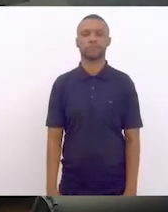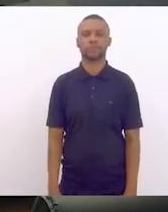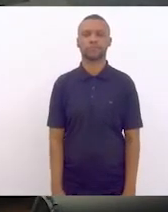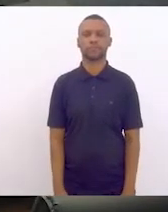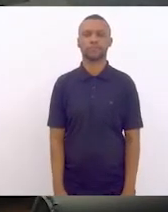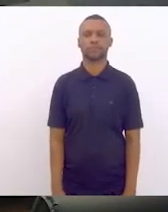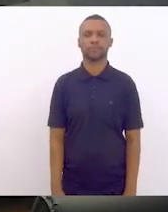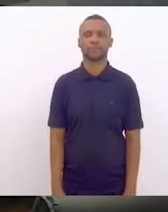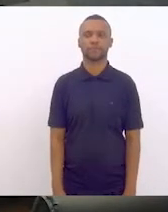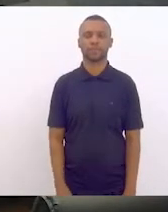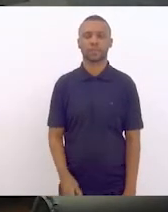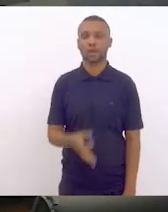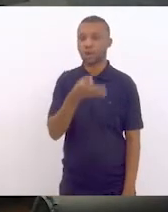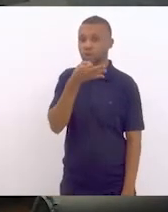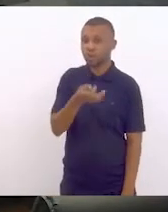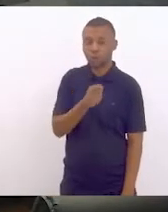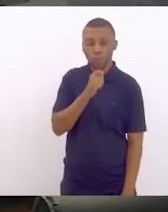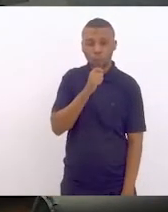Sem som.